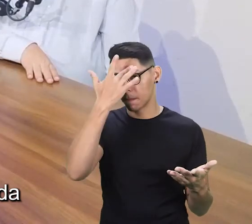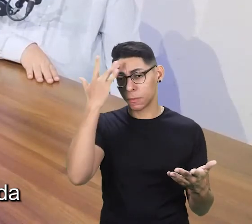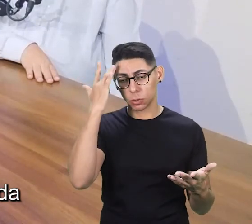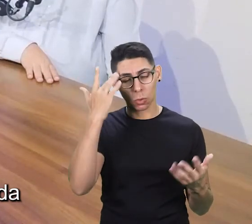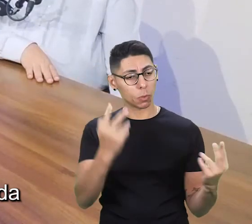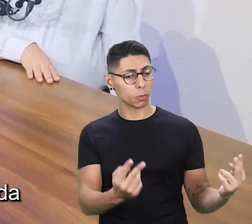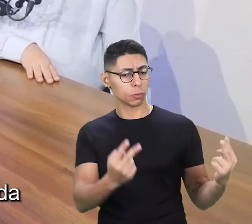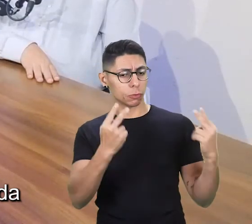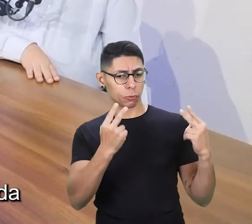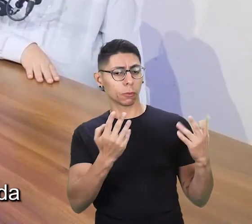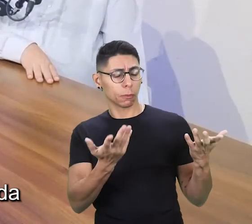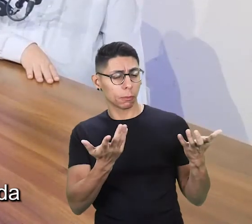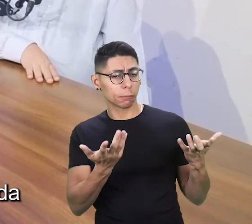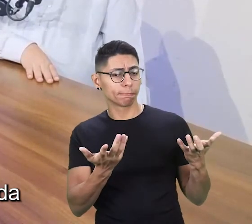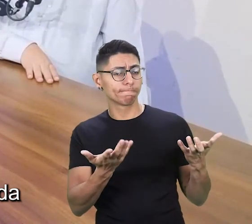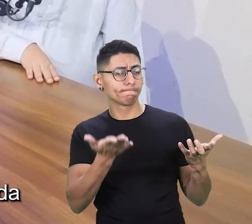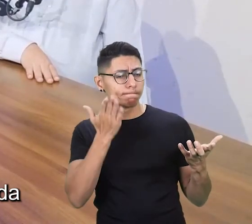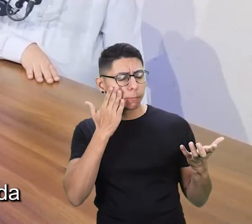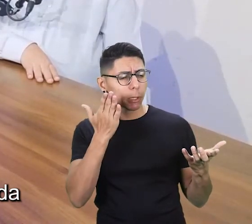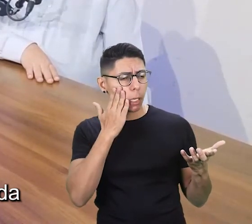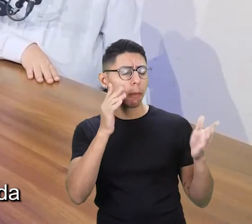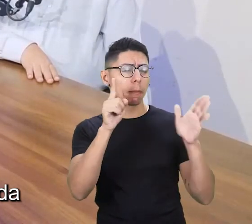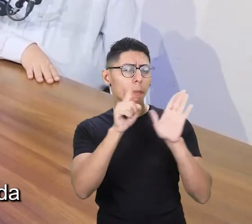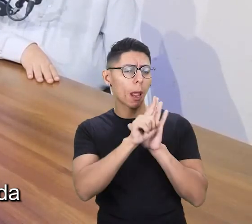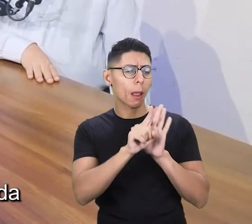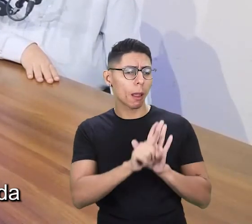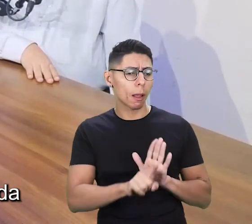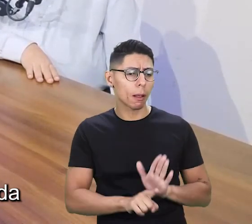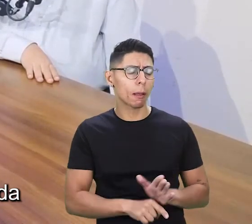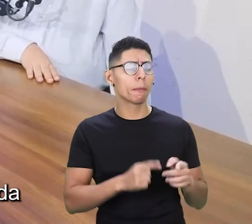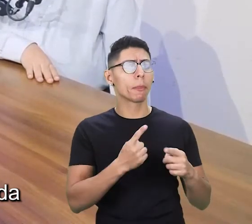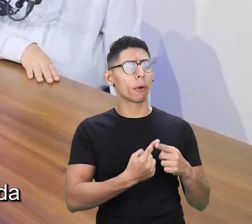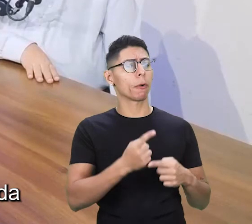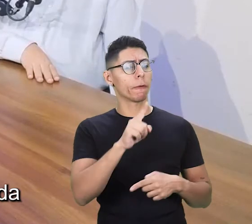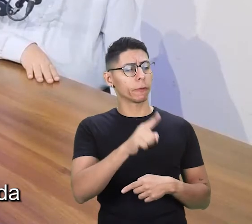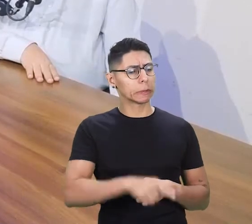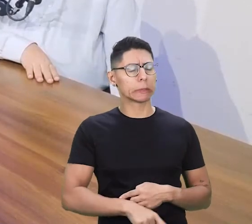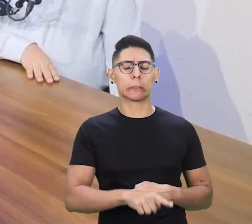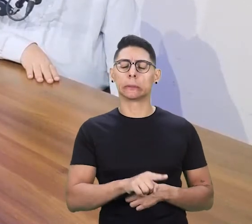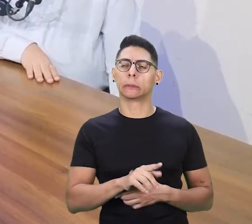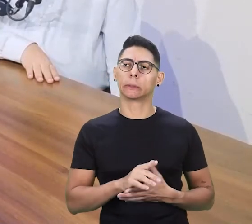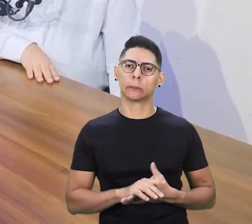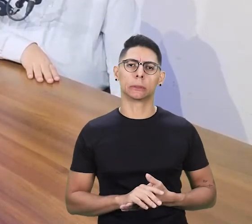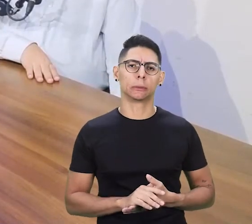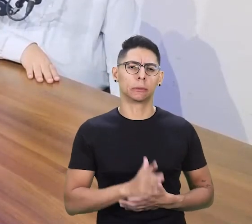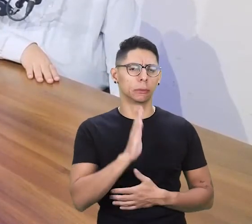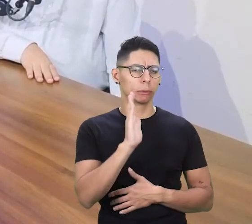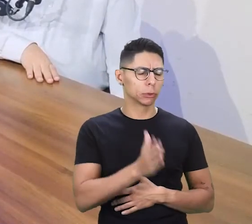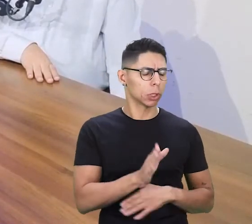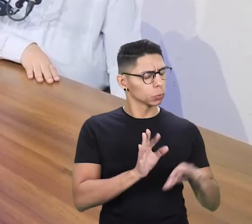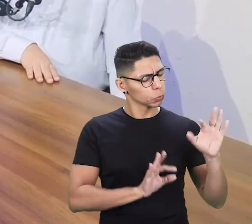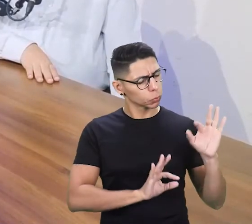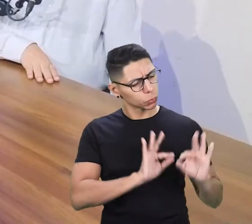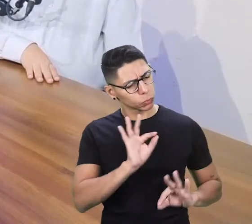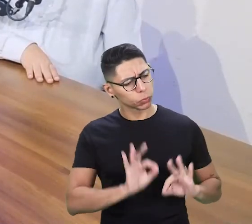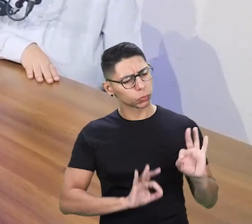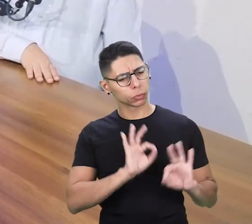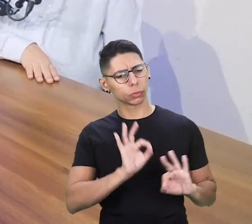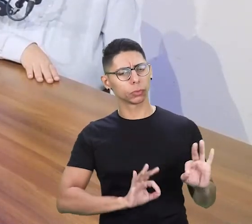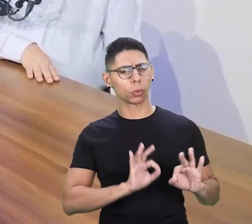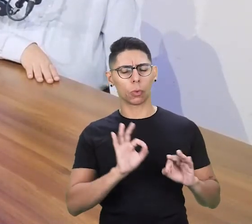estão nos assistindo querem saber, porque você, além de toda a sua produção